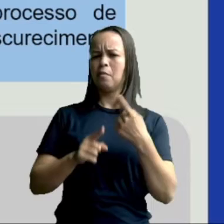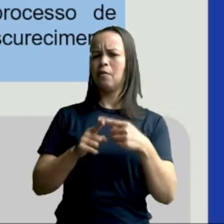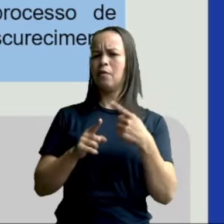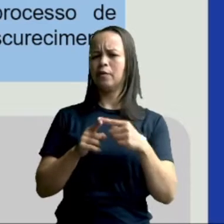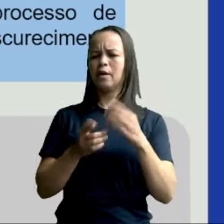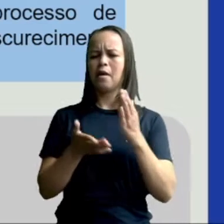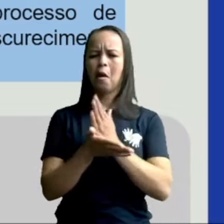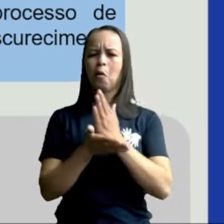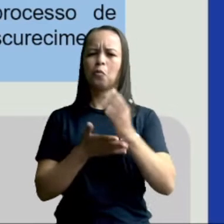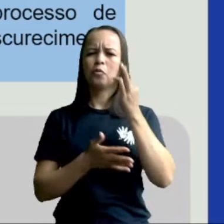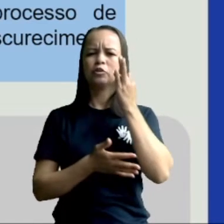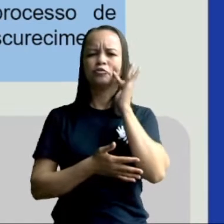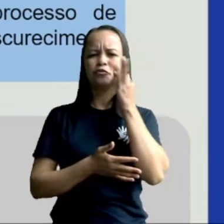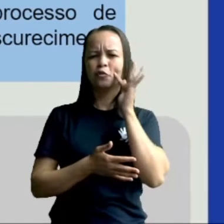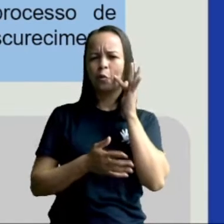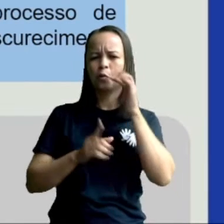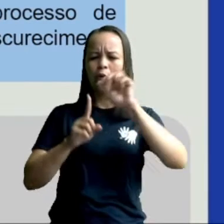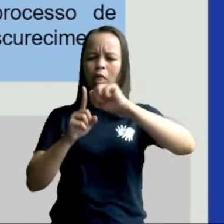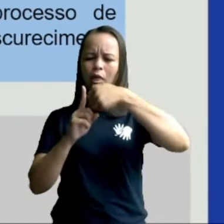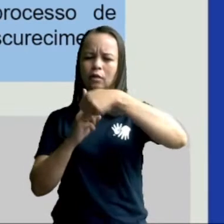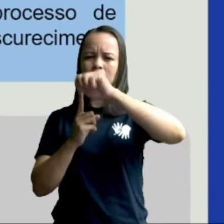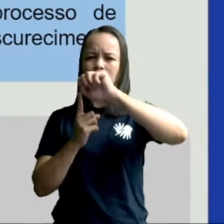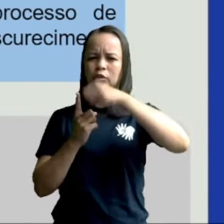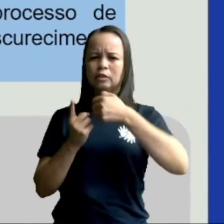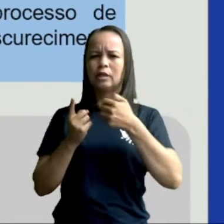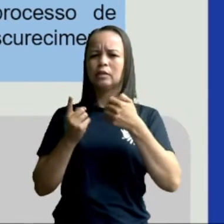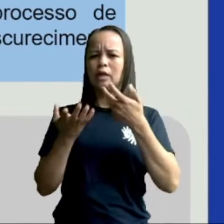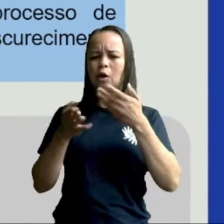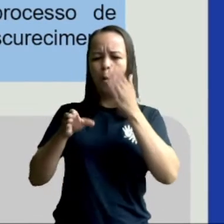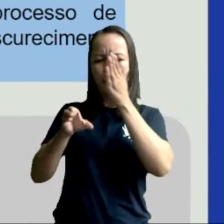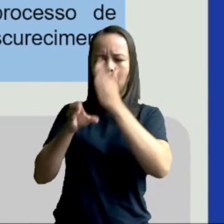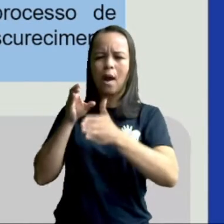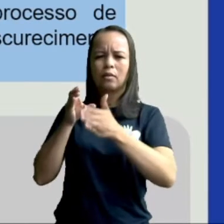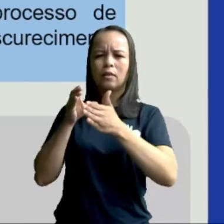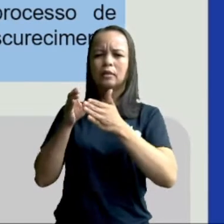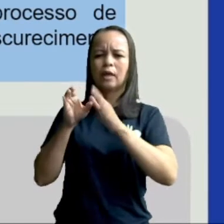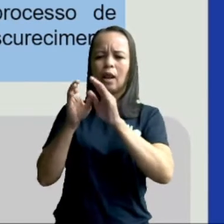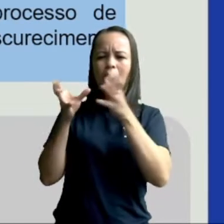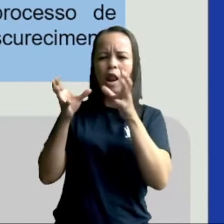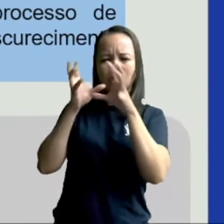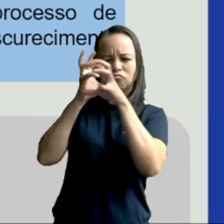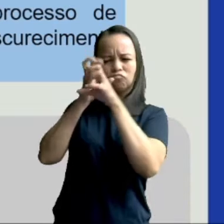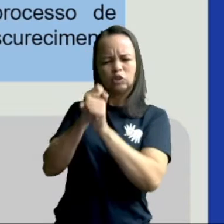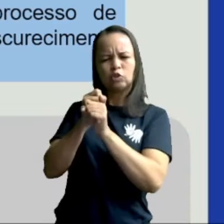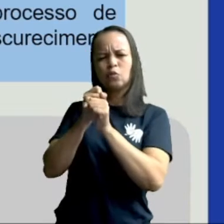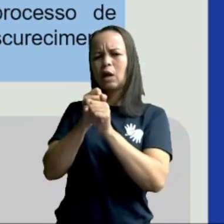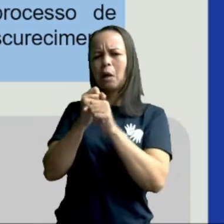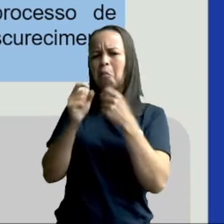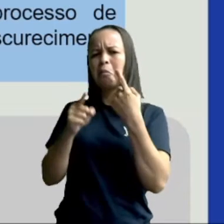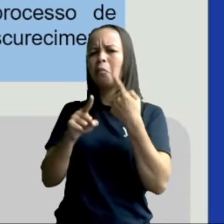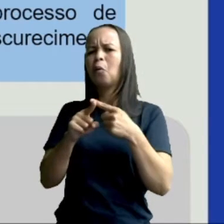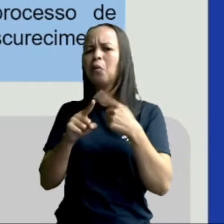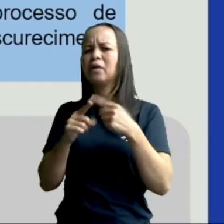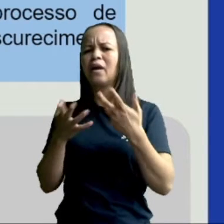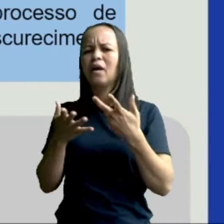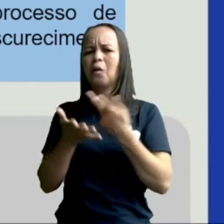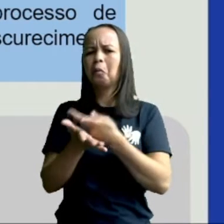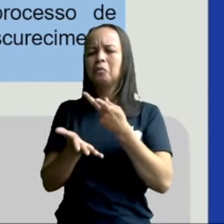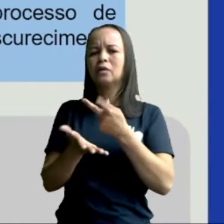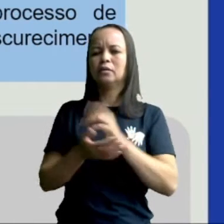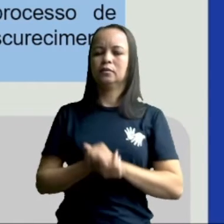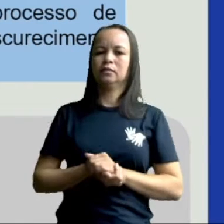frutas descascadas ou partidas escurecem? Por que será que isso acontece, né?